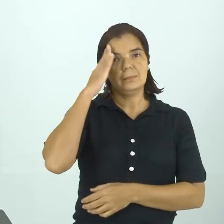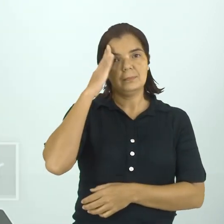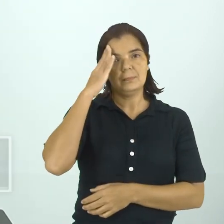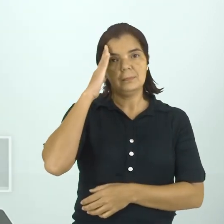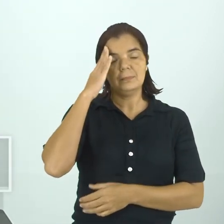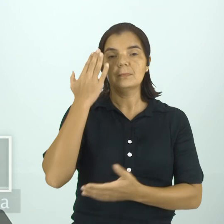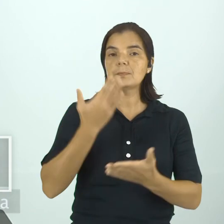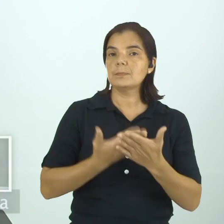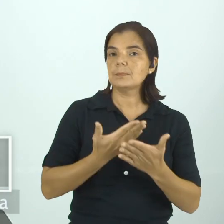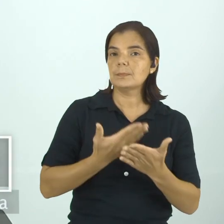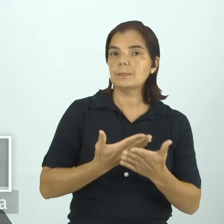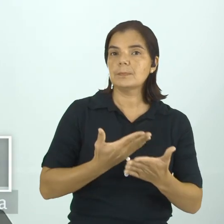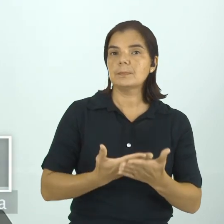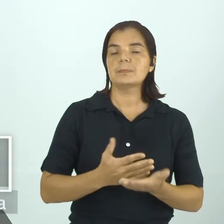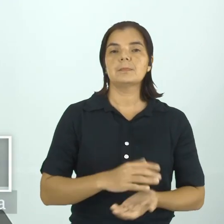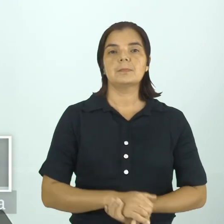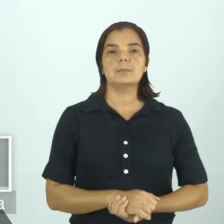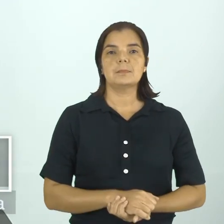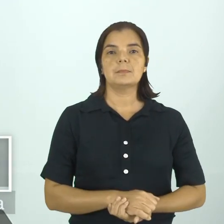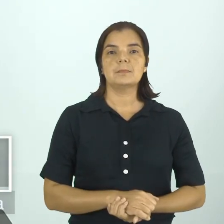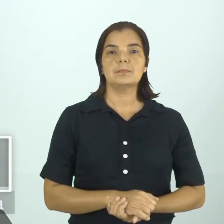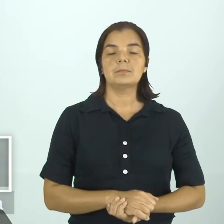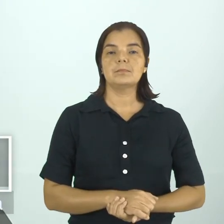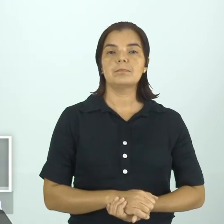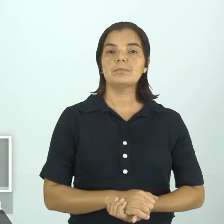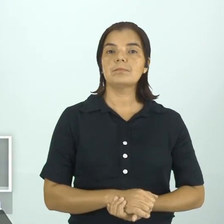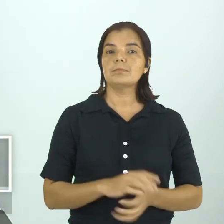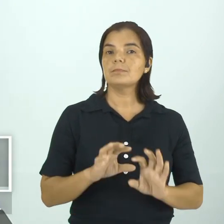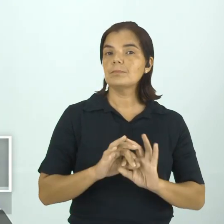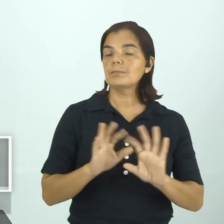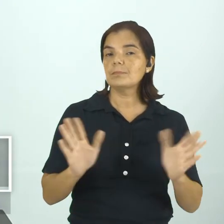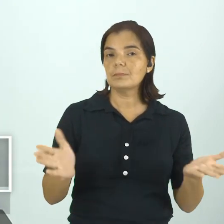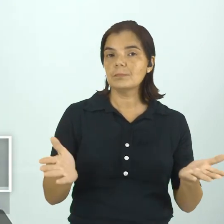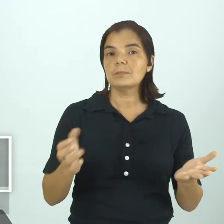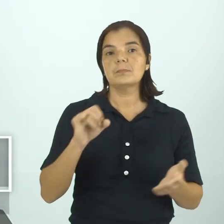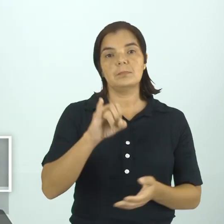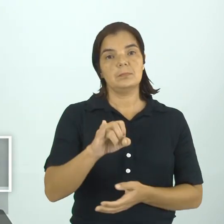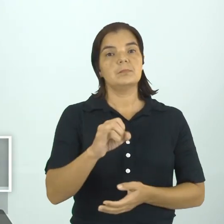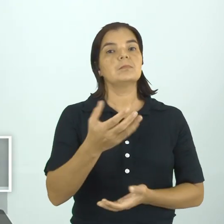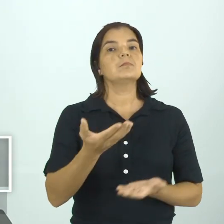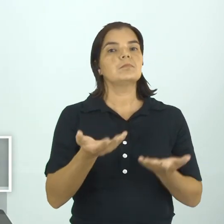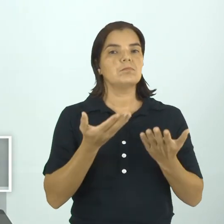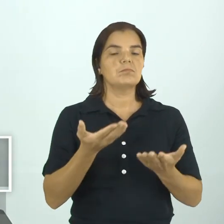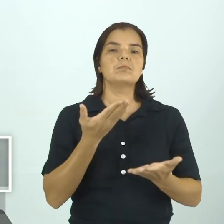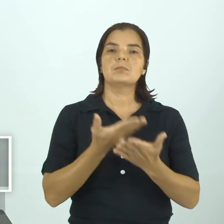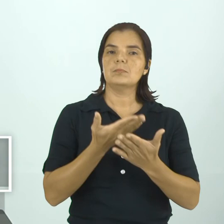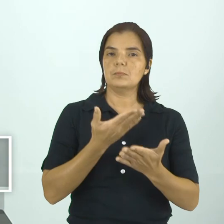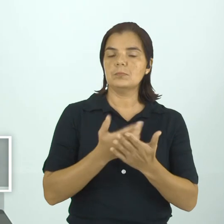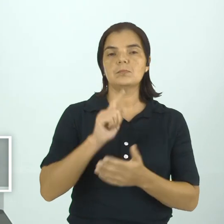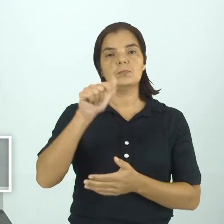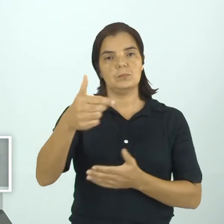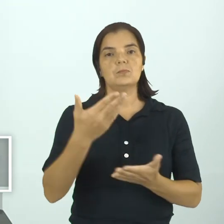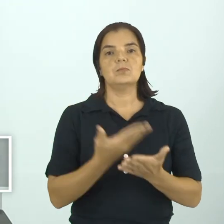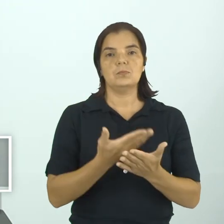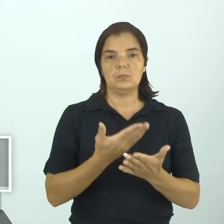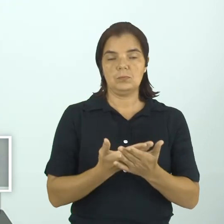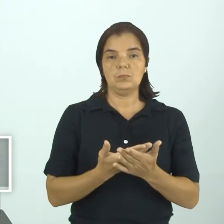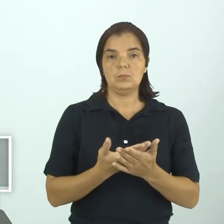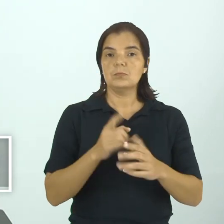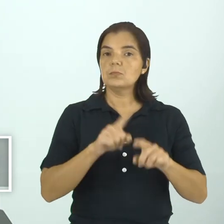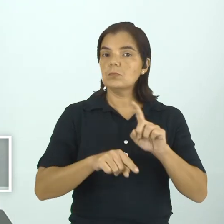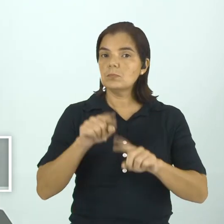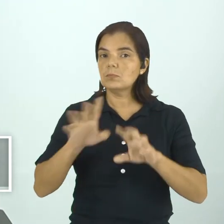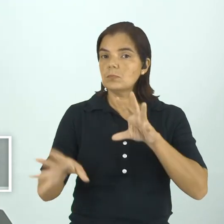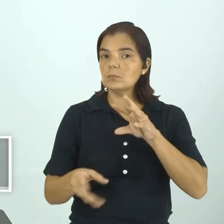que foi estudado. Eu me despeço por aqui. Se você quiser rever a nossa aula e outras aulas também e